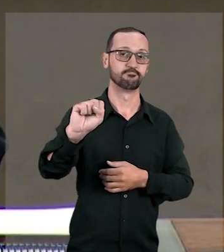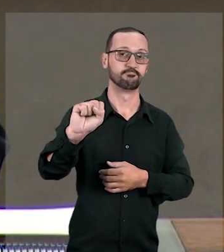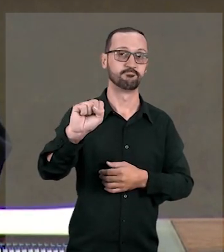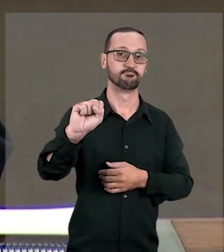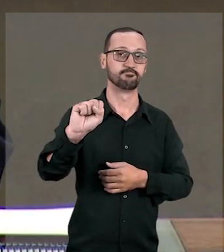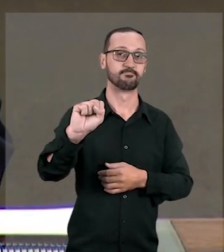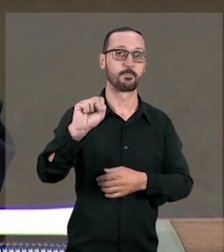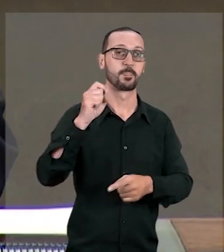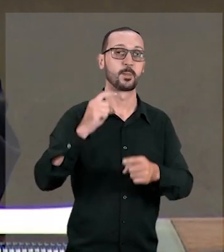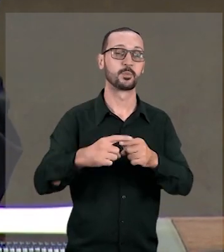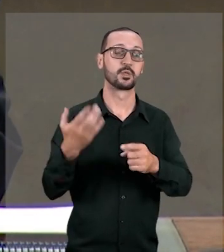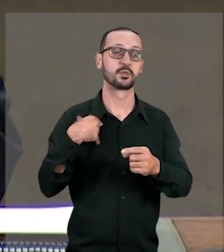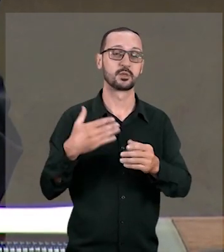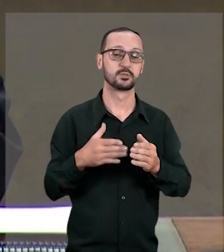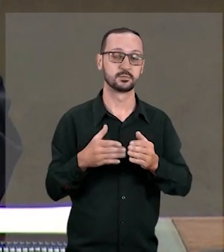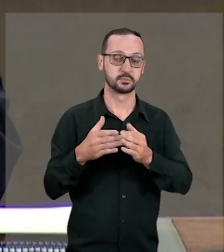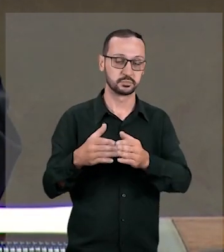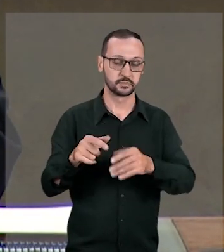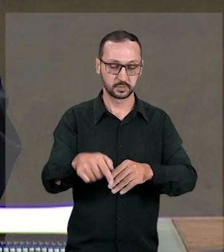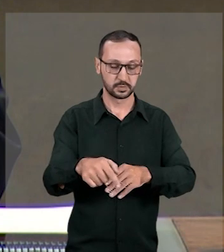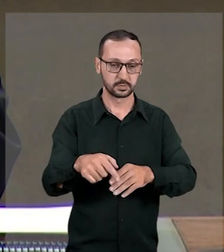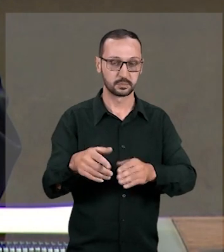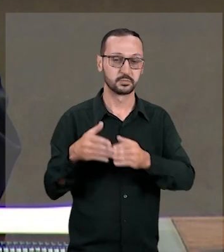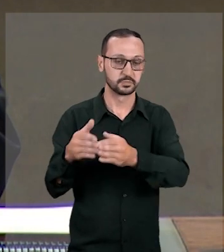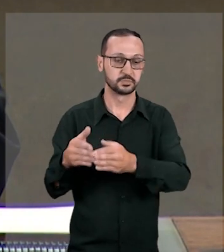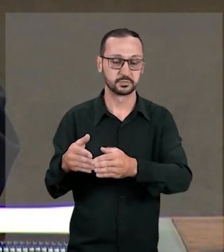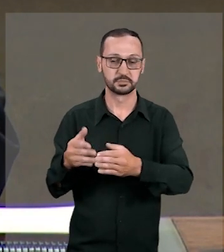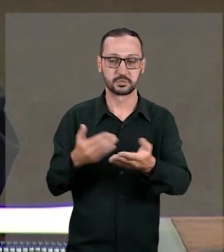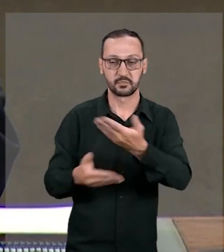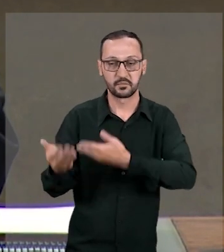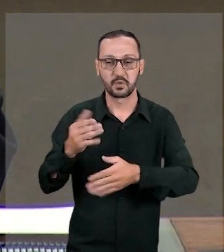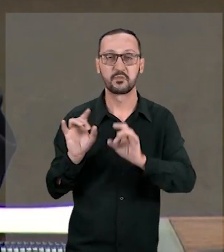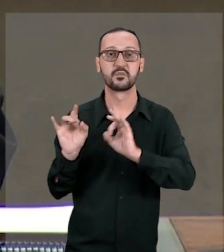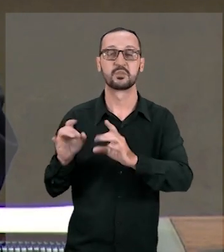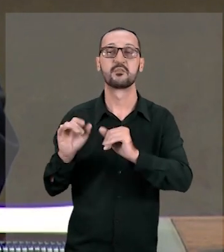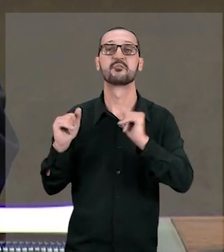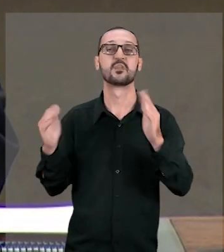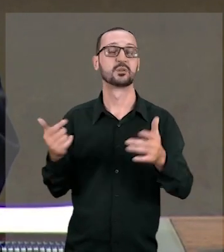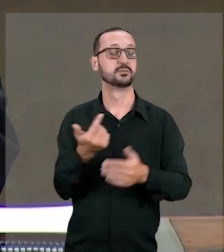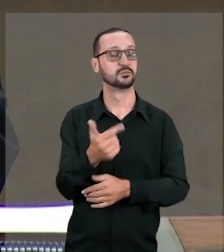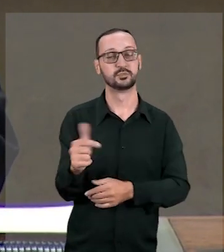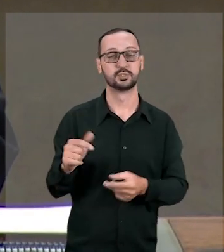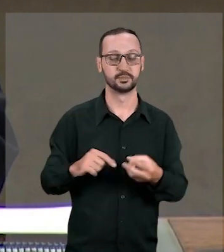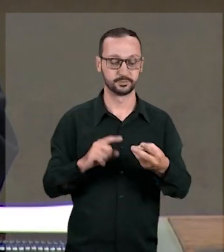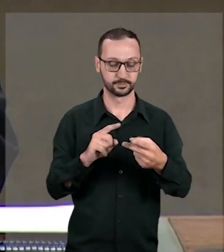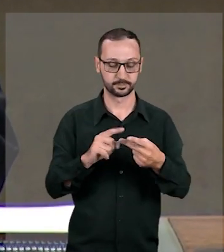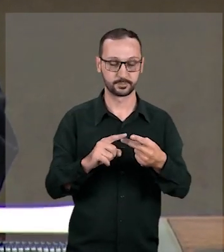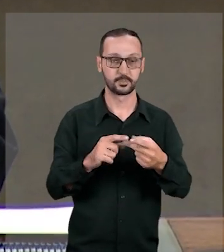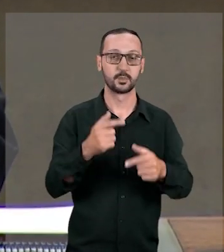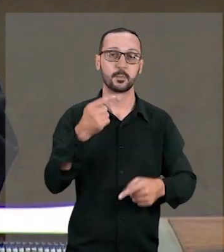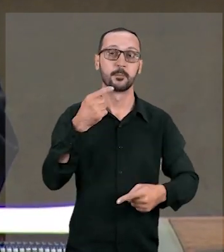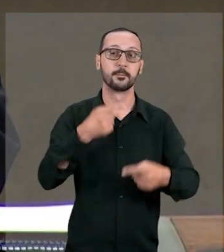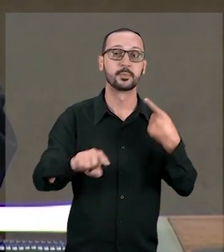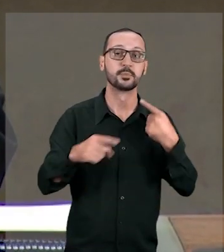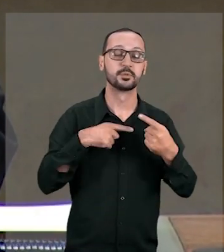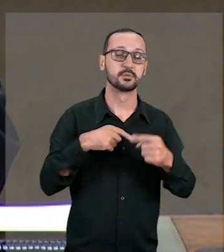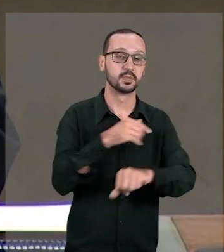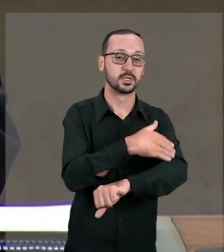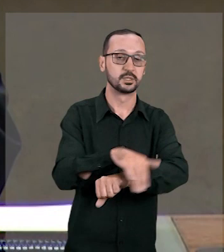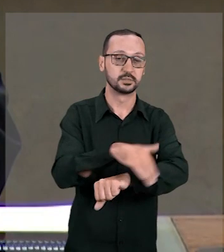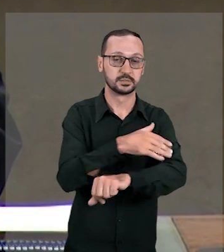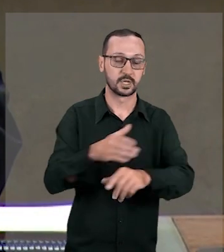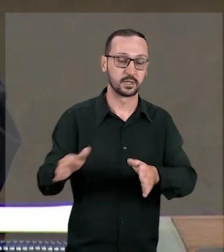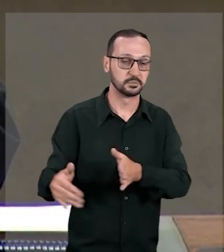disso, os portos eram fechados, não podia ter comércio exterior. Era proibida a existência de